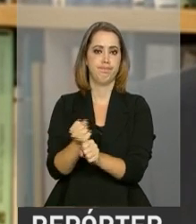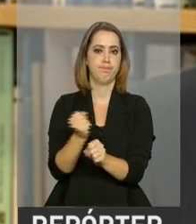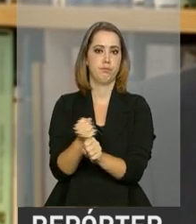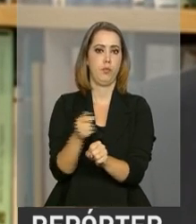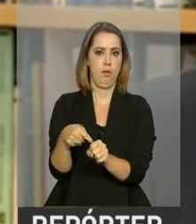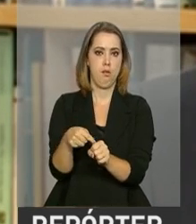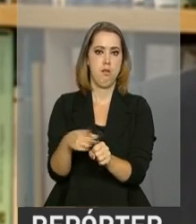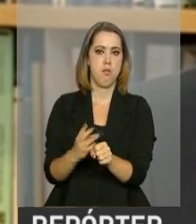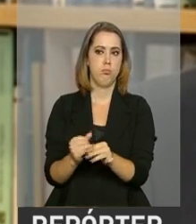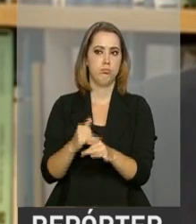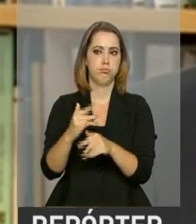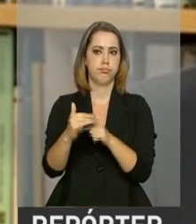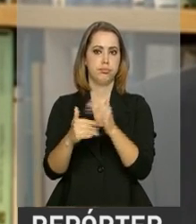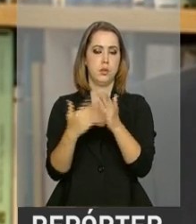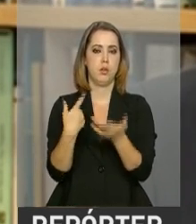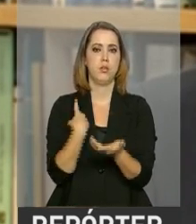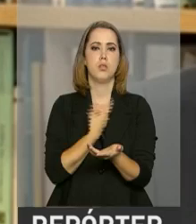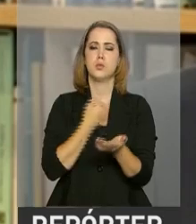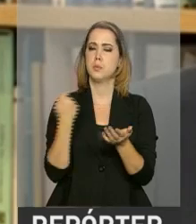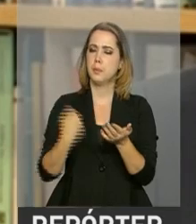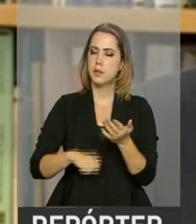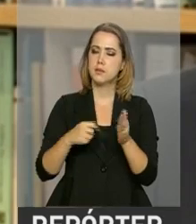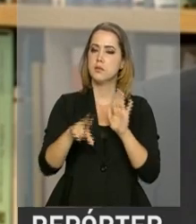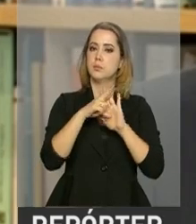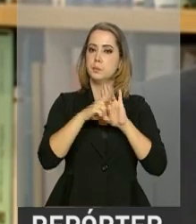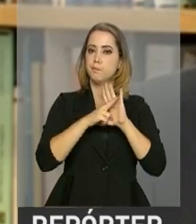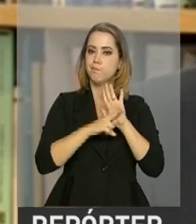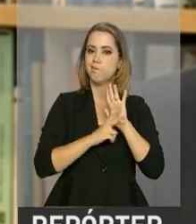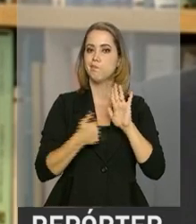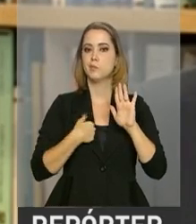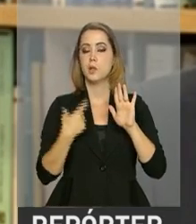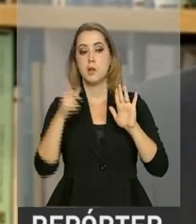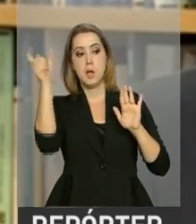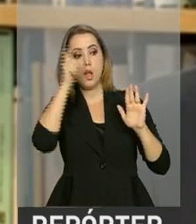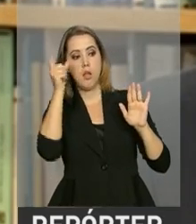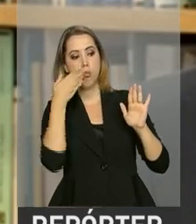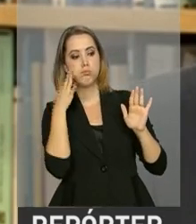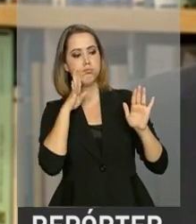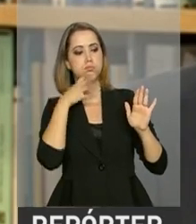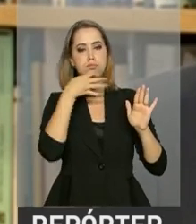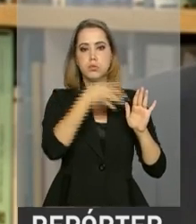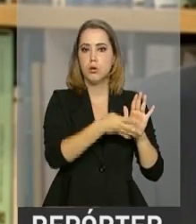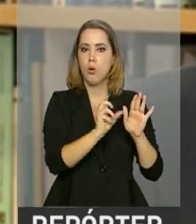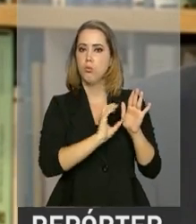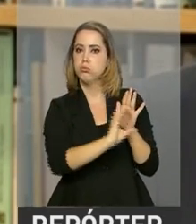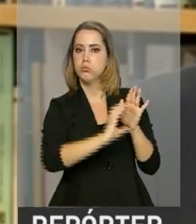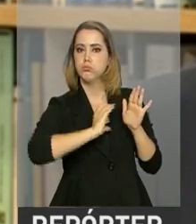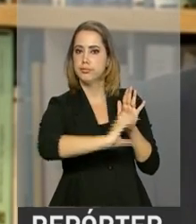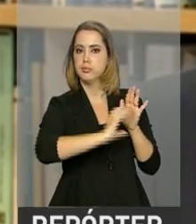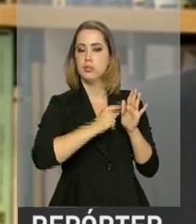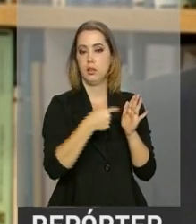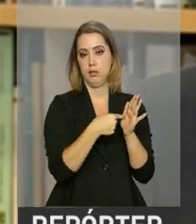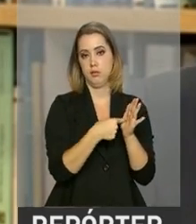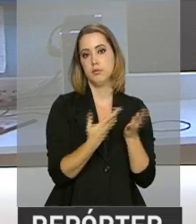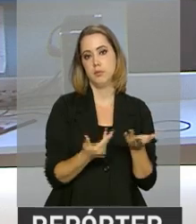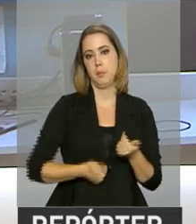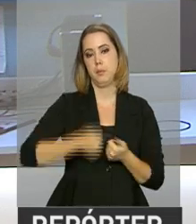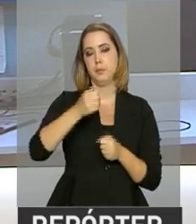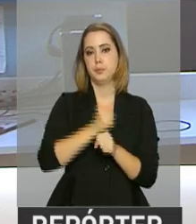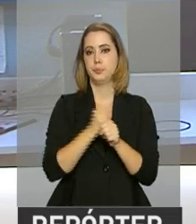regulamentação razoável a gente vai conseguir atrair esses capitais para aumentar a nossa